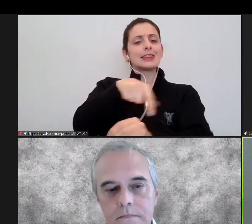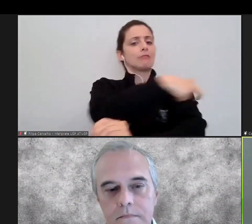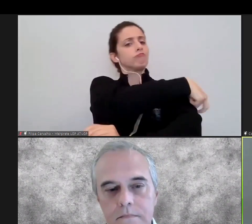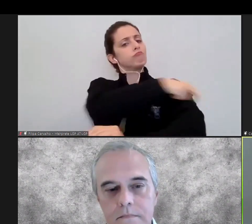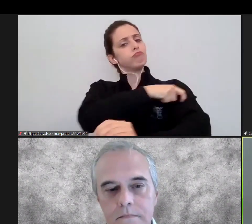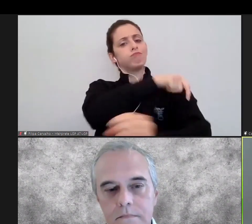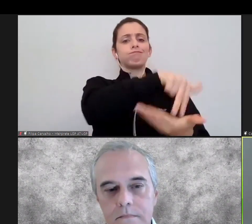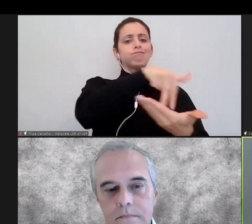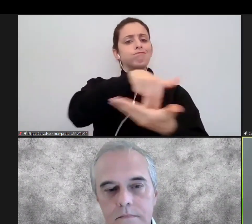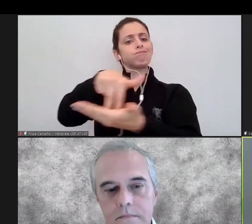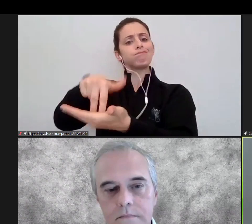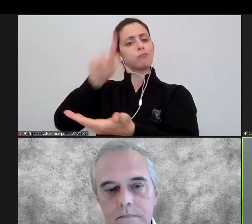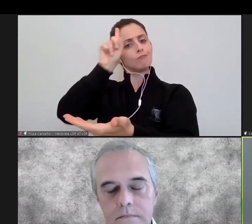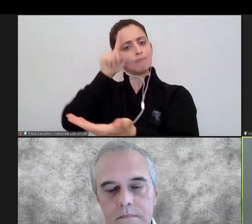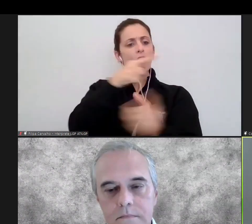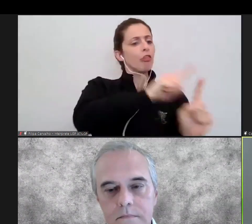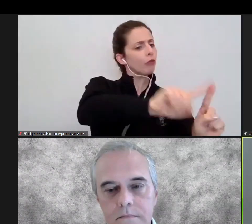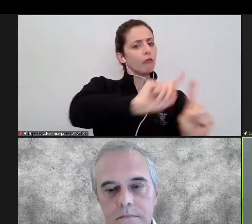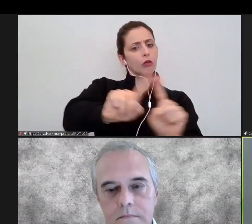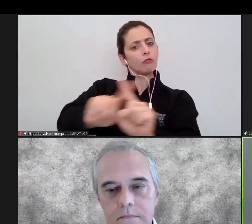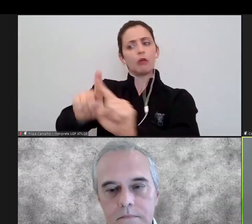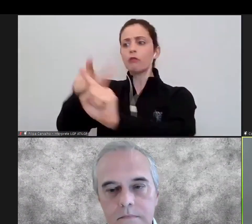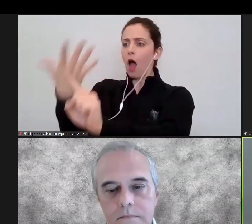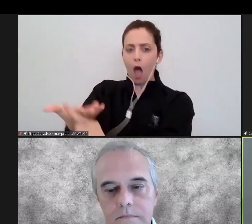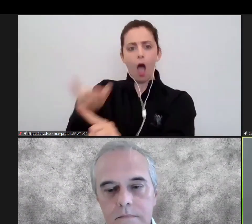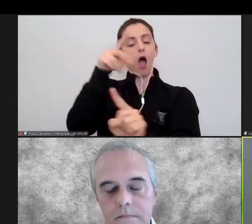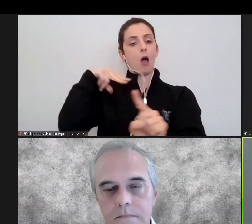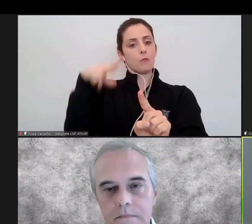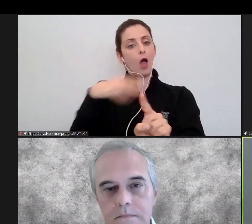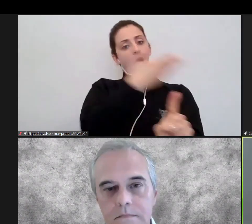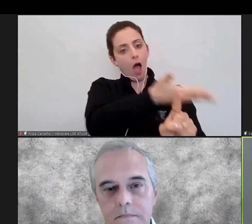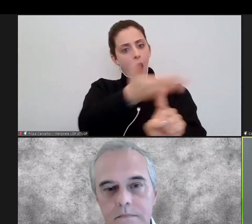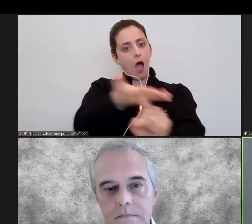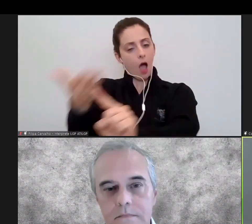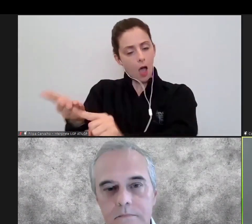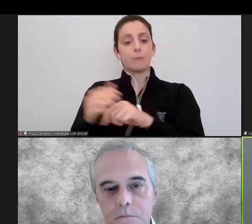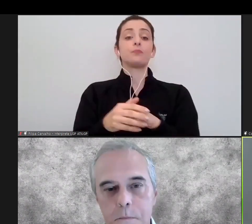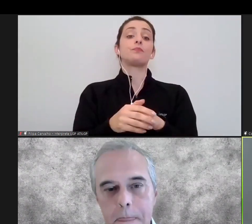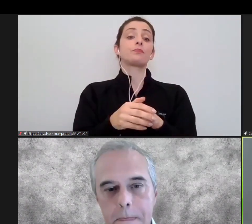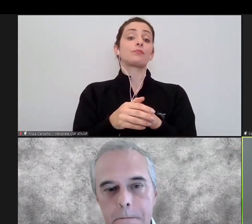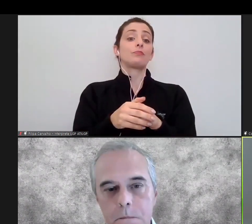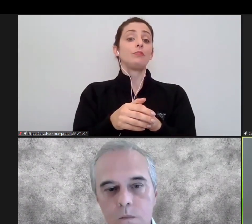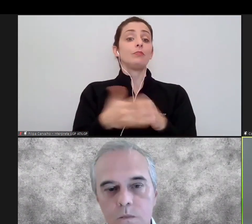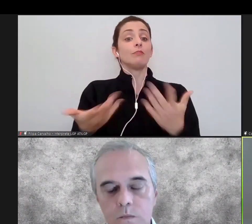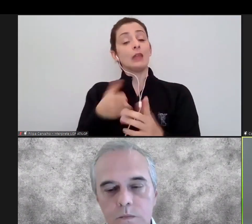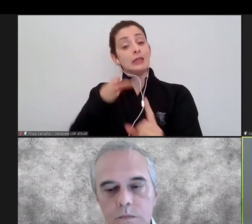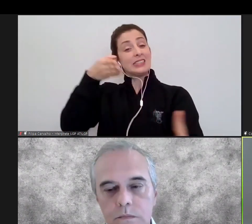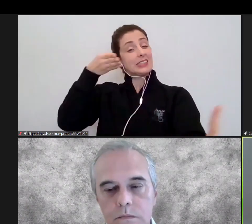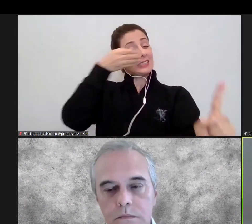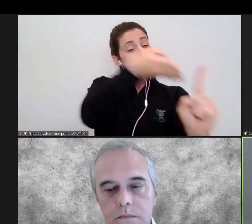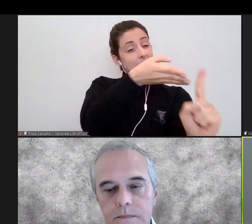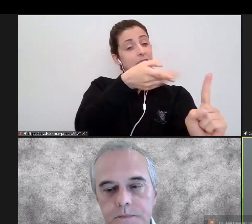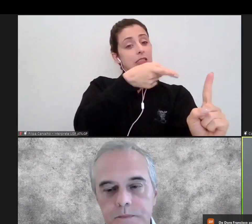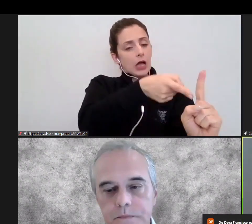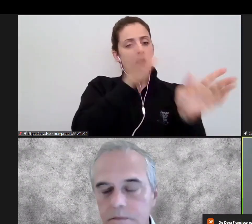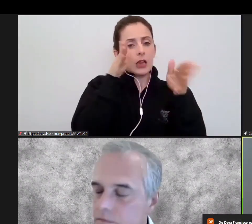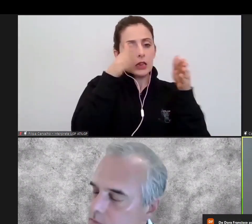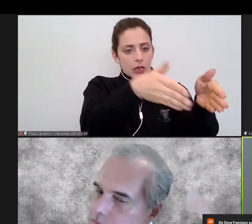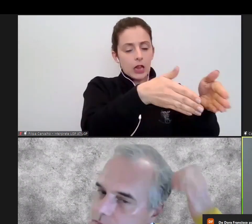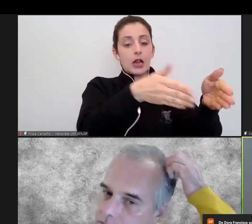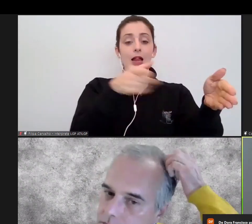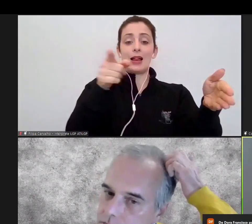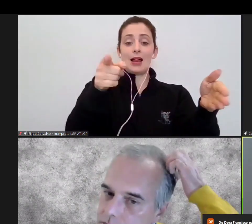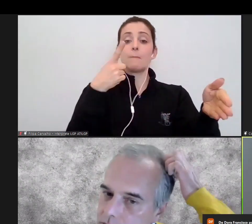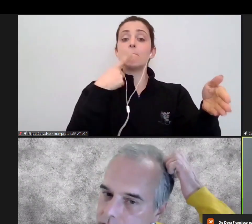que existe no nosso país, não é? E, portanto, aqui para ir respondendo mais à questão da Conceição, é